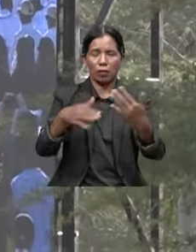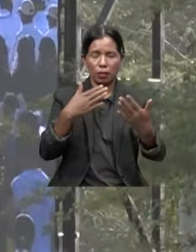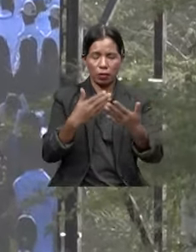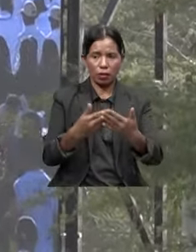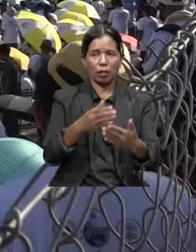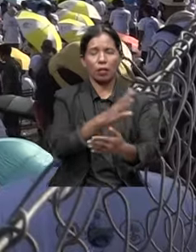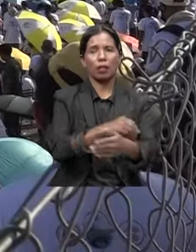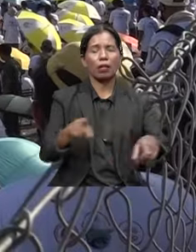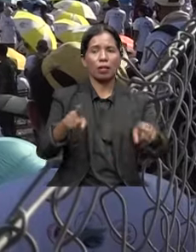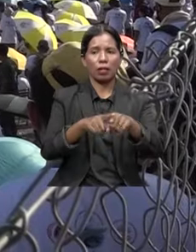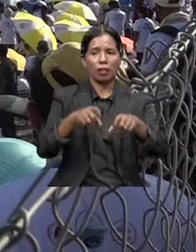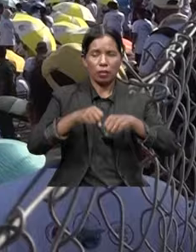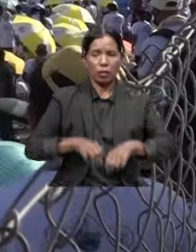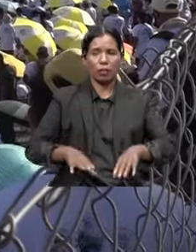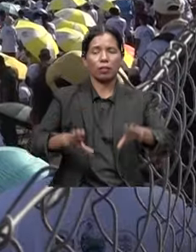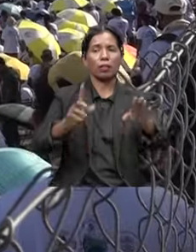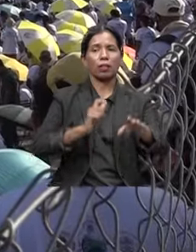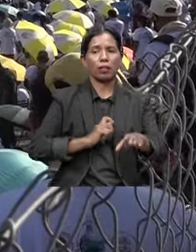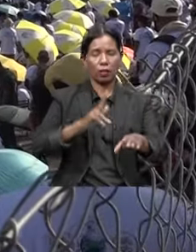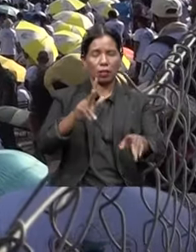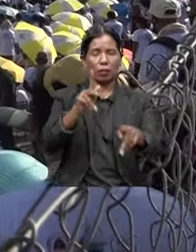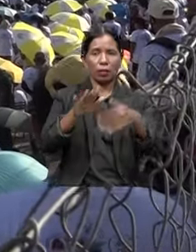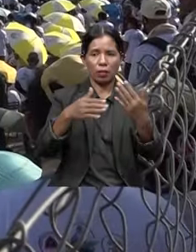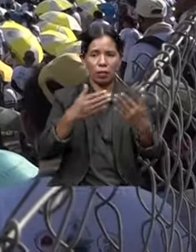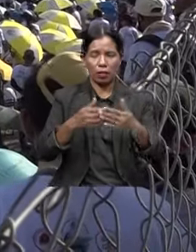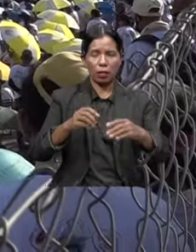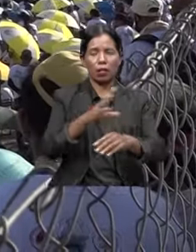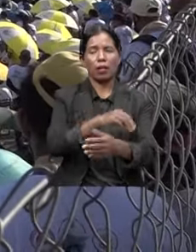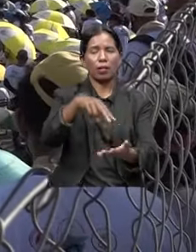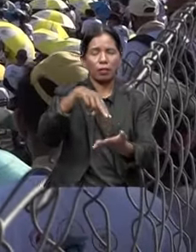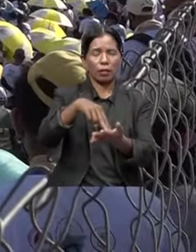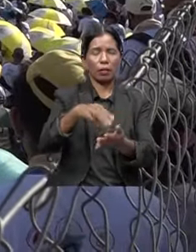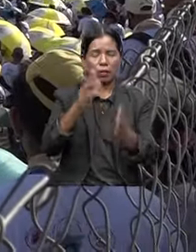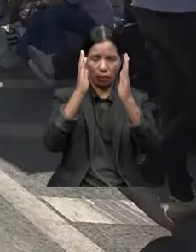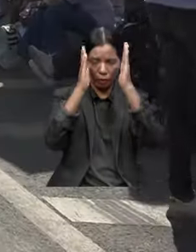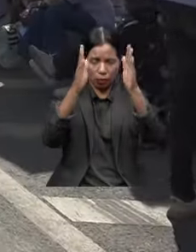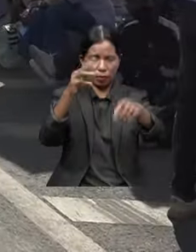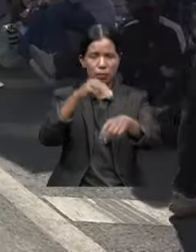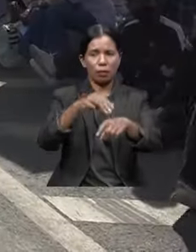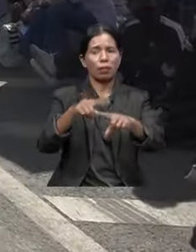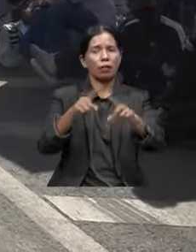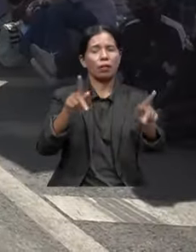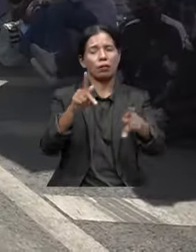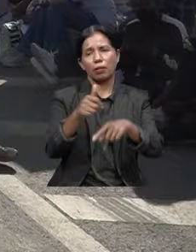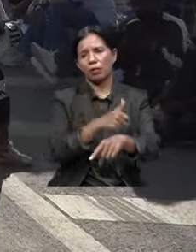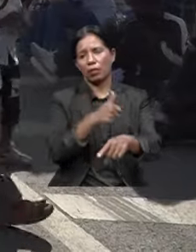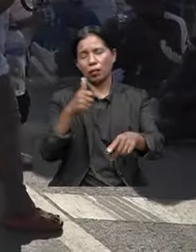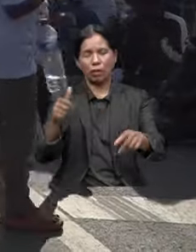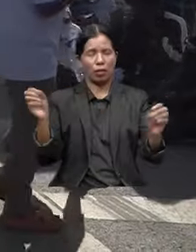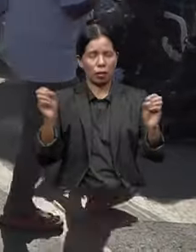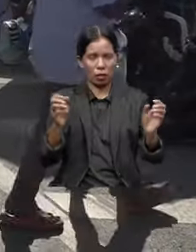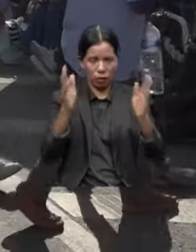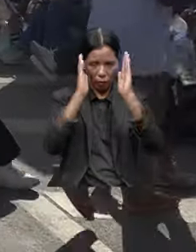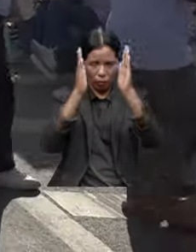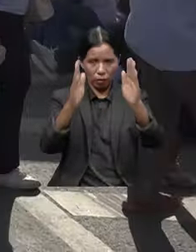peregrino sira ne santassi e Etacitolo. Strani sira balun concentra macaxba missa solene, mebe strani balun ladun fu